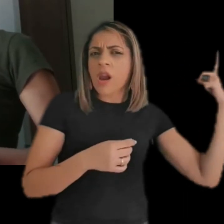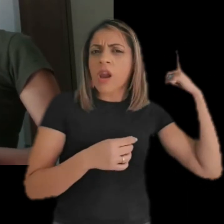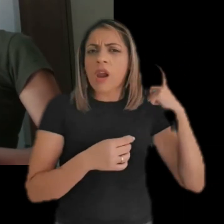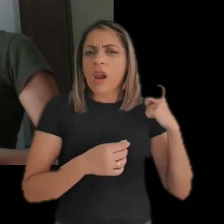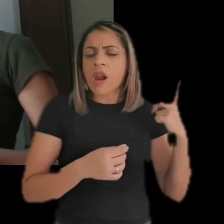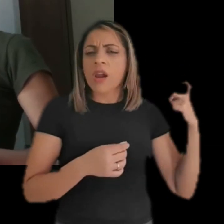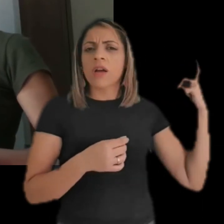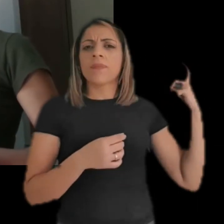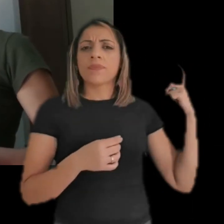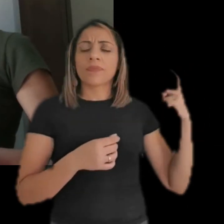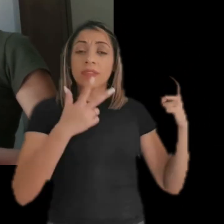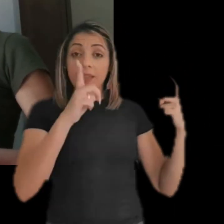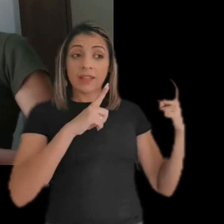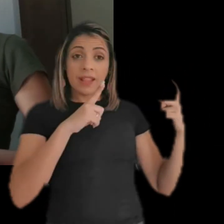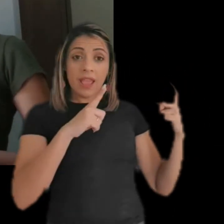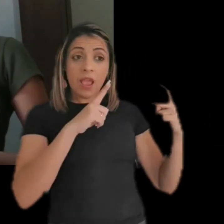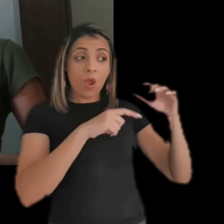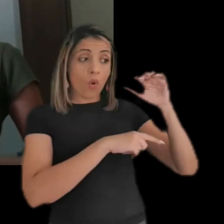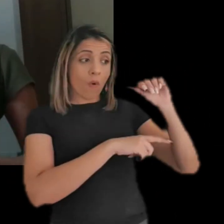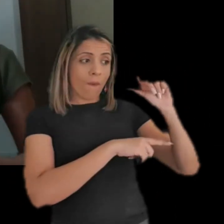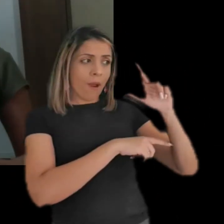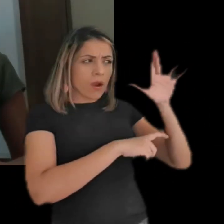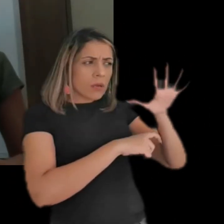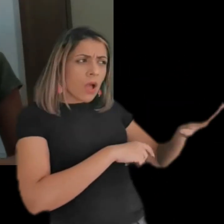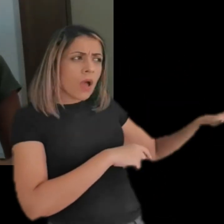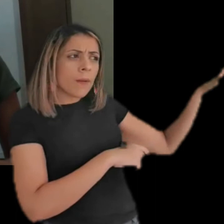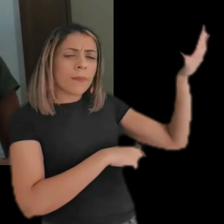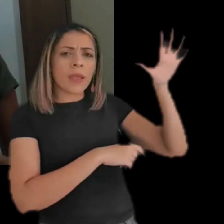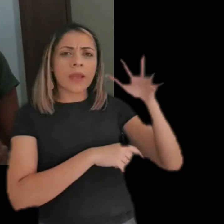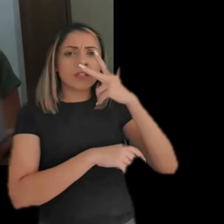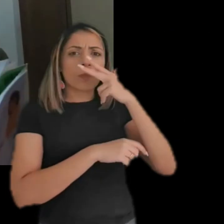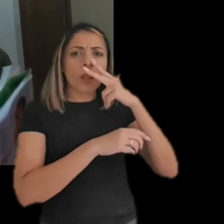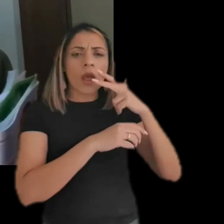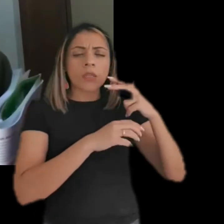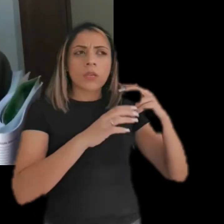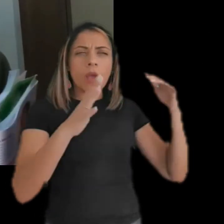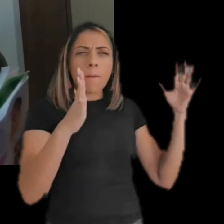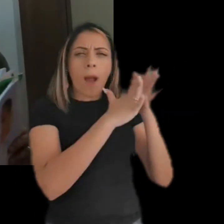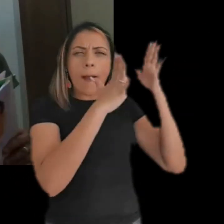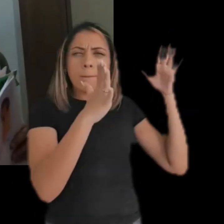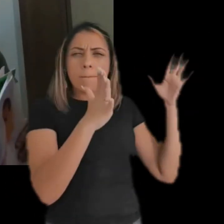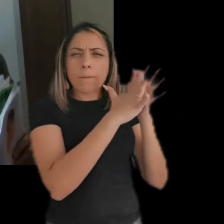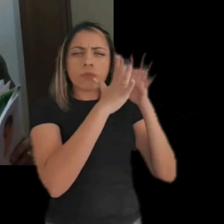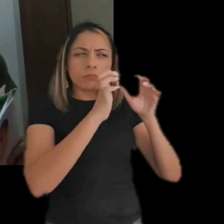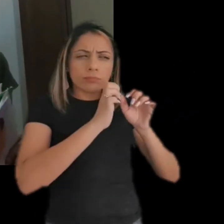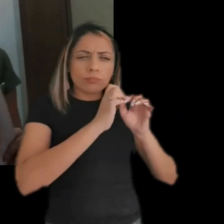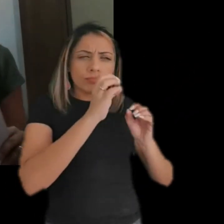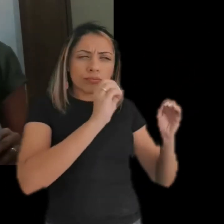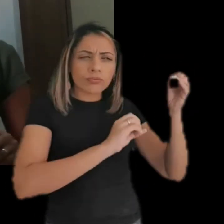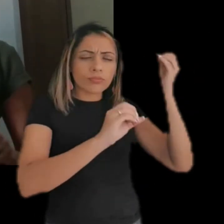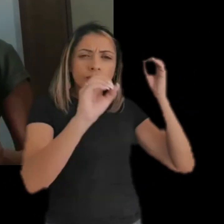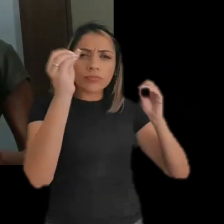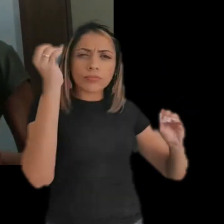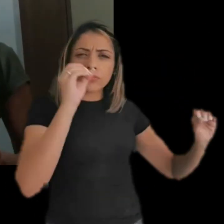moléculas de ar próximo aqui, e isso vai se propagando de uma molécula para outra. Como se fosse efeito dominó, né? Você empurra o primeiro dominó e